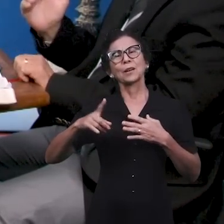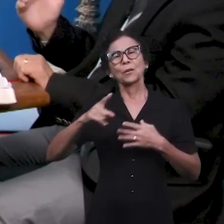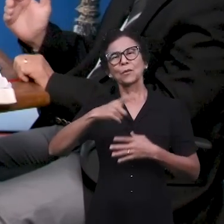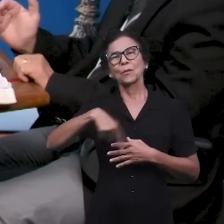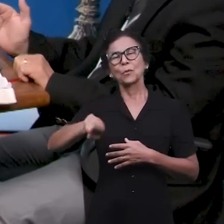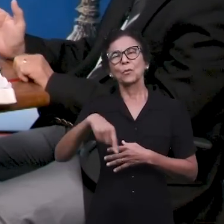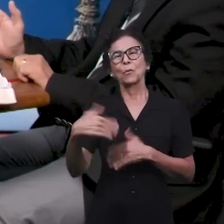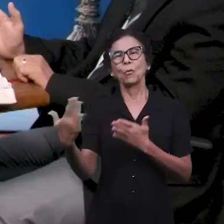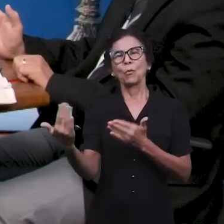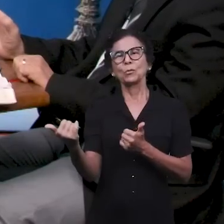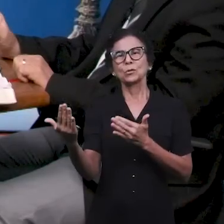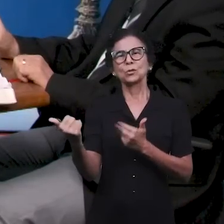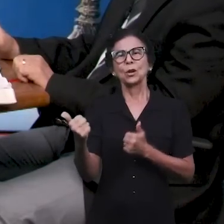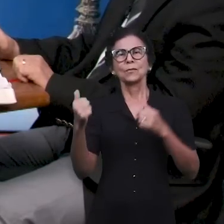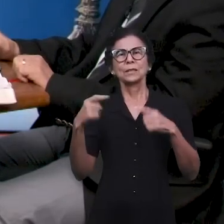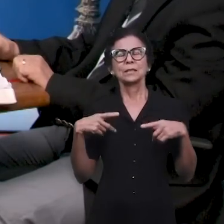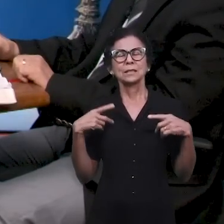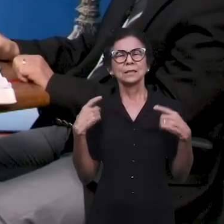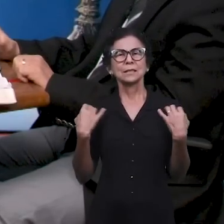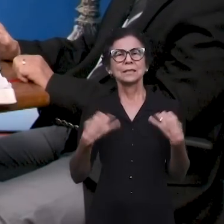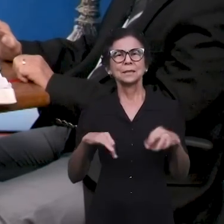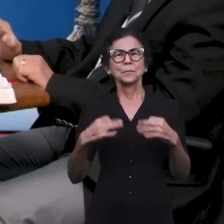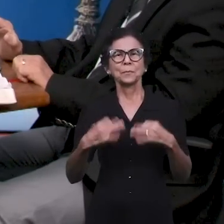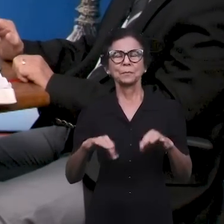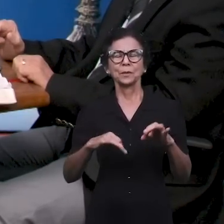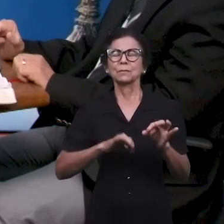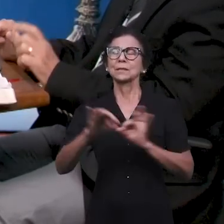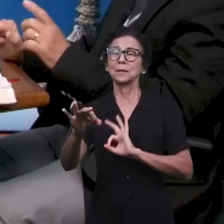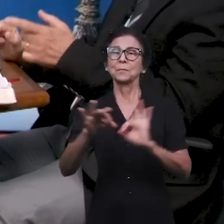tem que ver todos esses detalhes, né? Com relação à